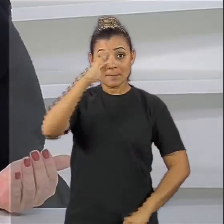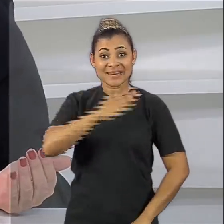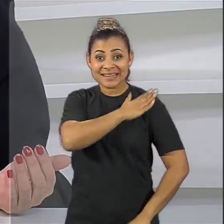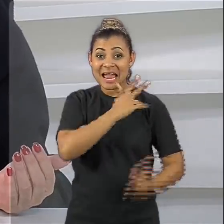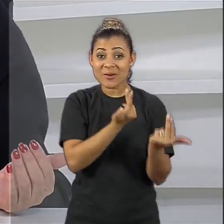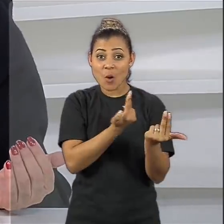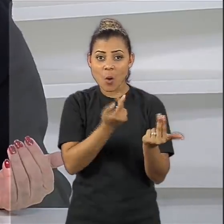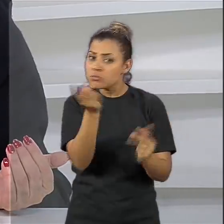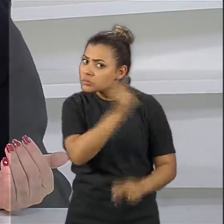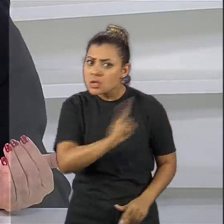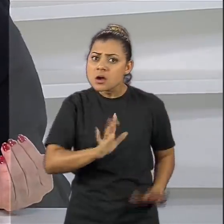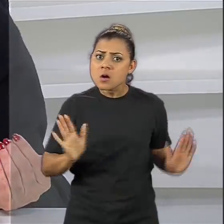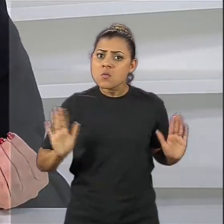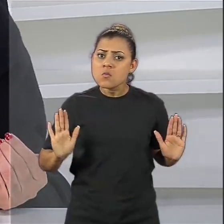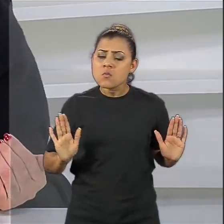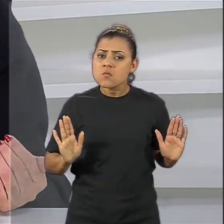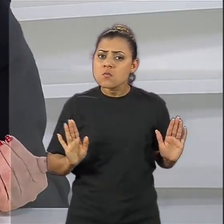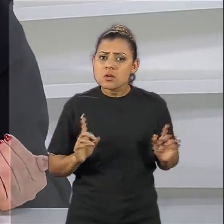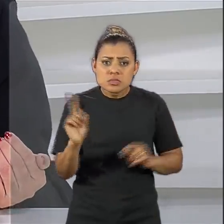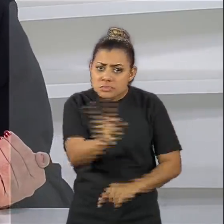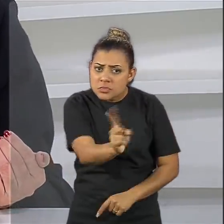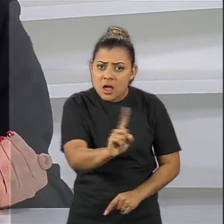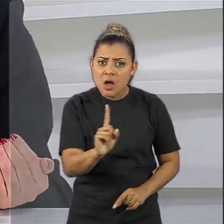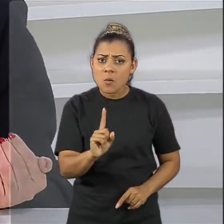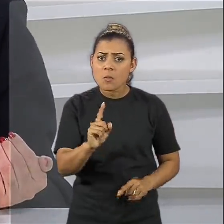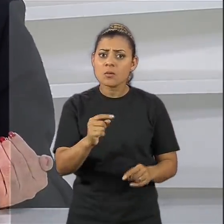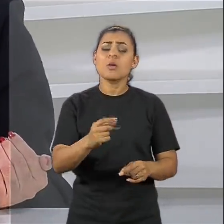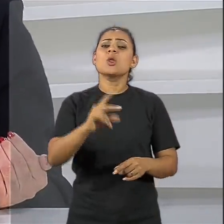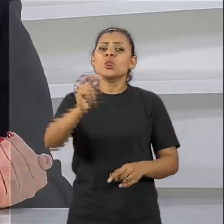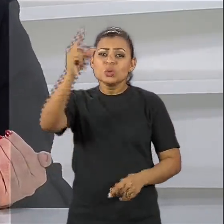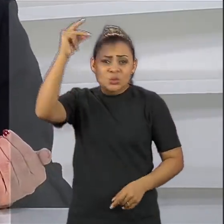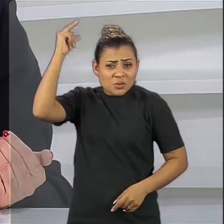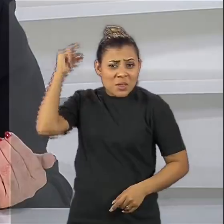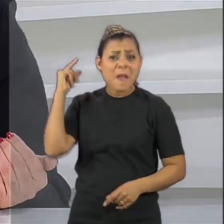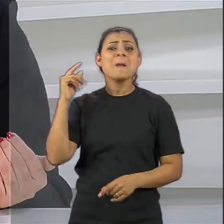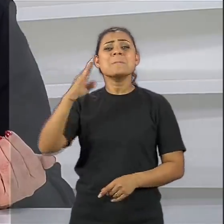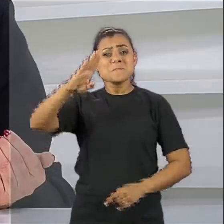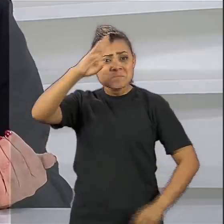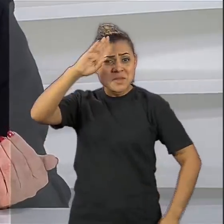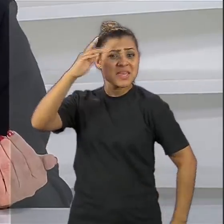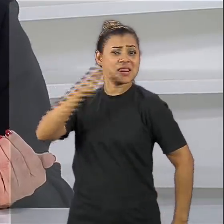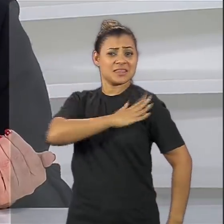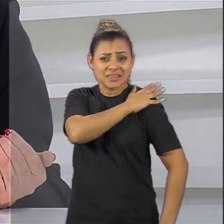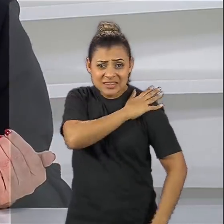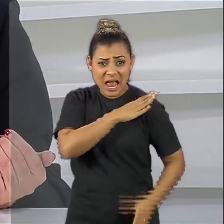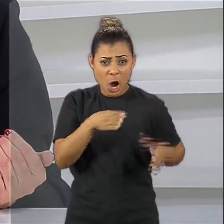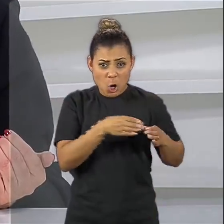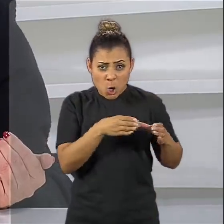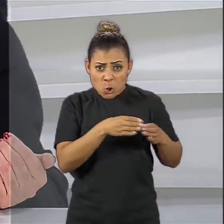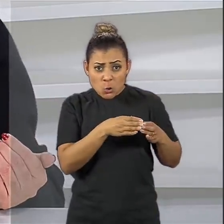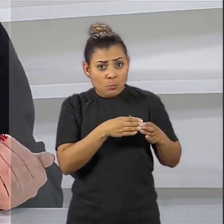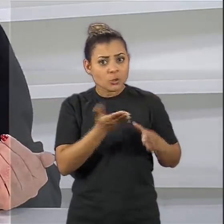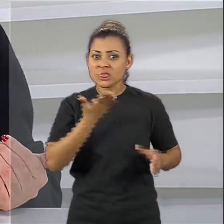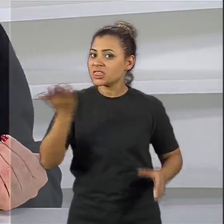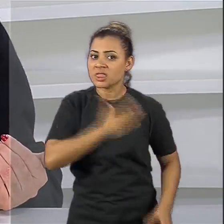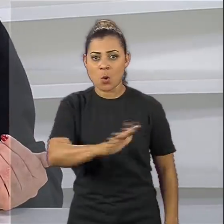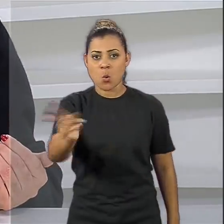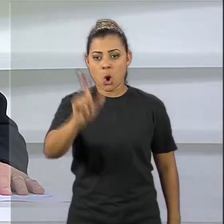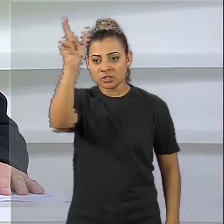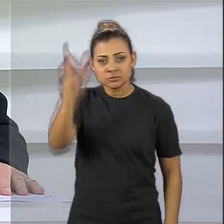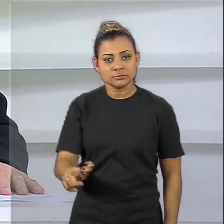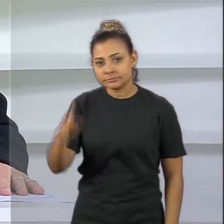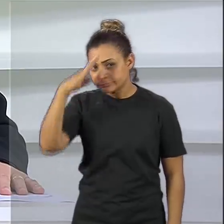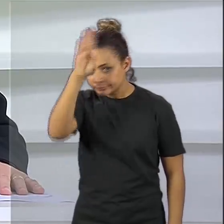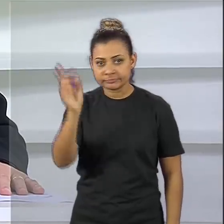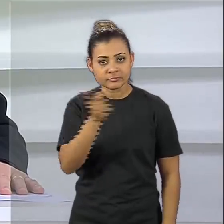militares, vamos dizer, institucionais, né, a cúpula militar não gosta disso. Mas o